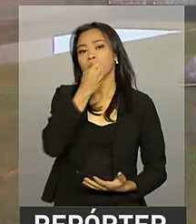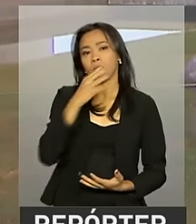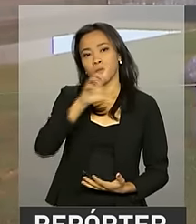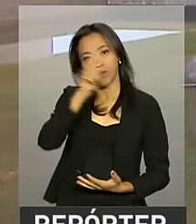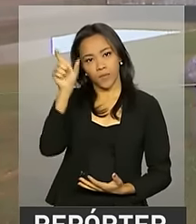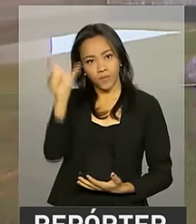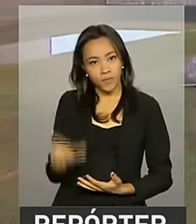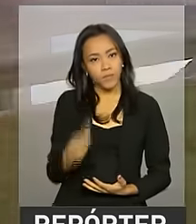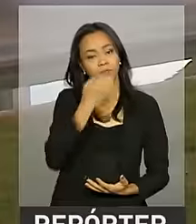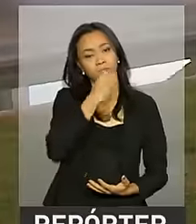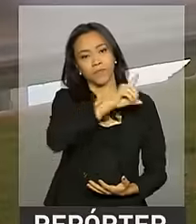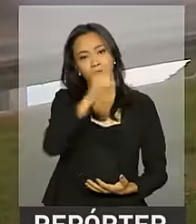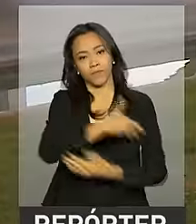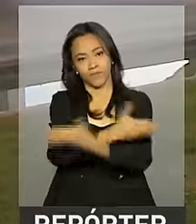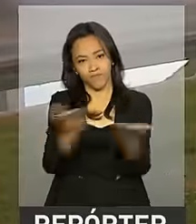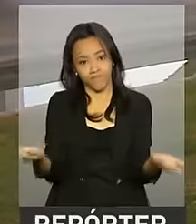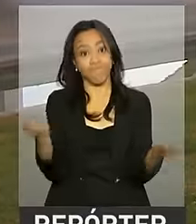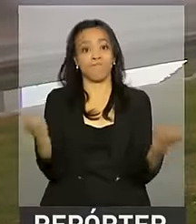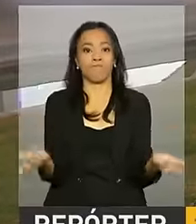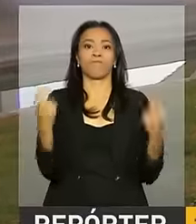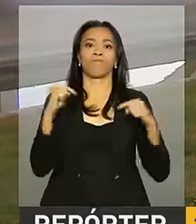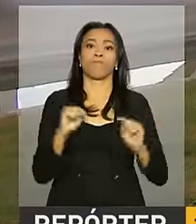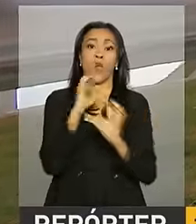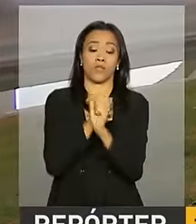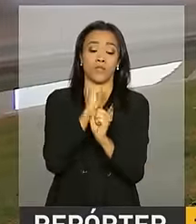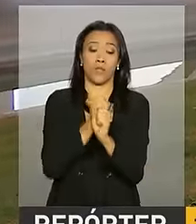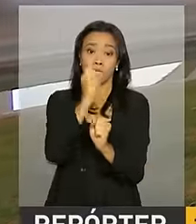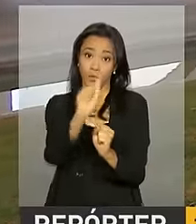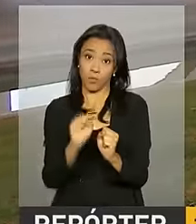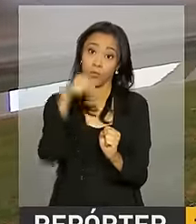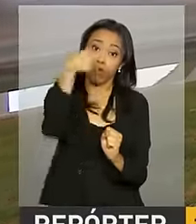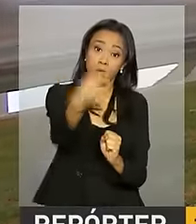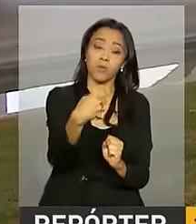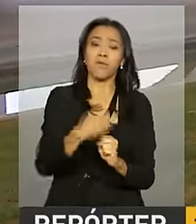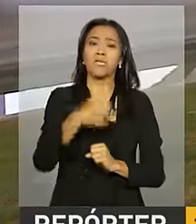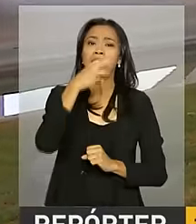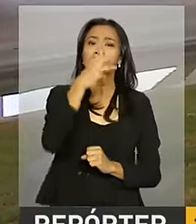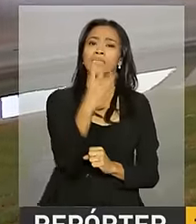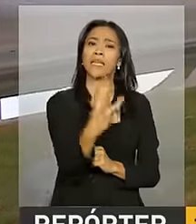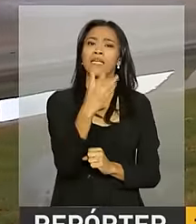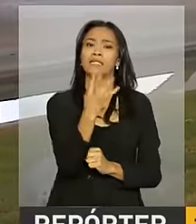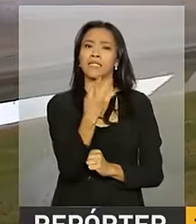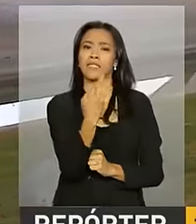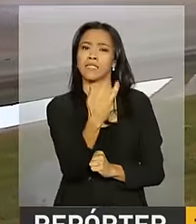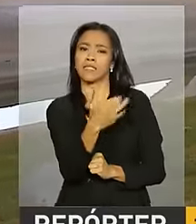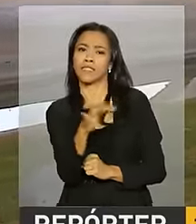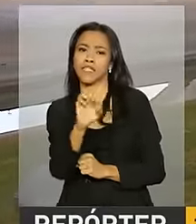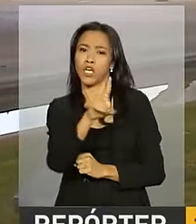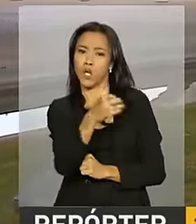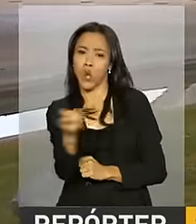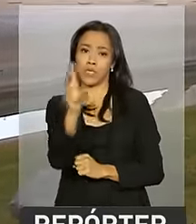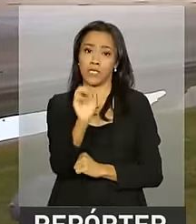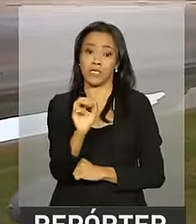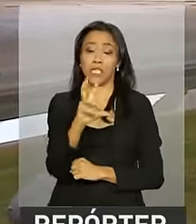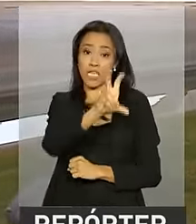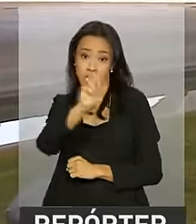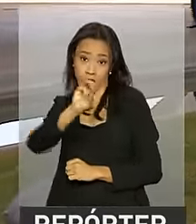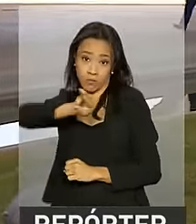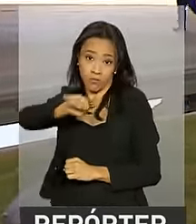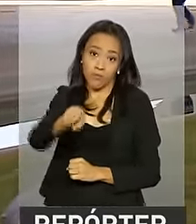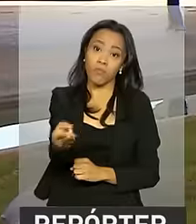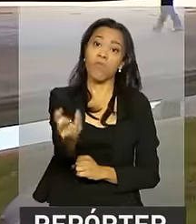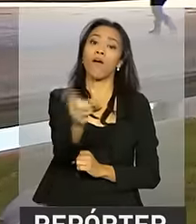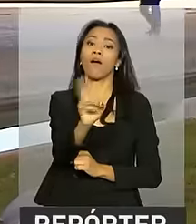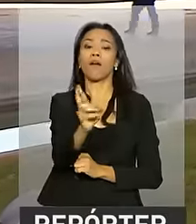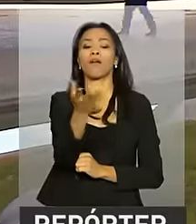Bom dia a todos o orçamento da União para o ano que vem é de R 3 trilhões Mea a lei orçamentária para 2017 é a